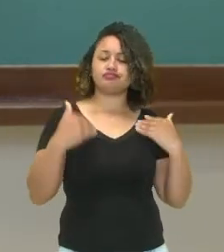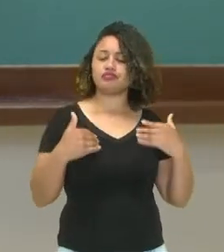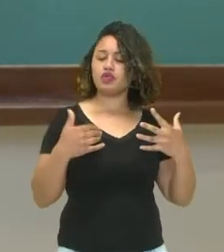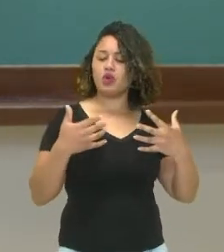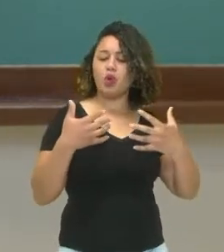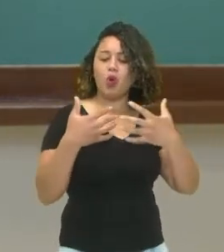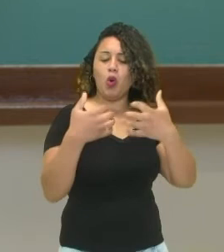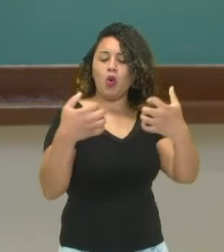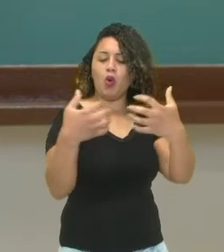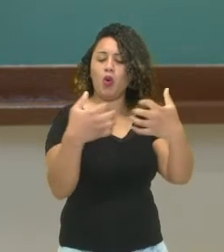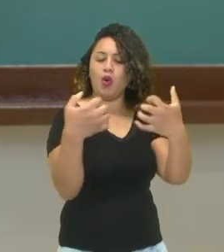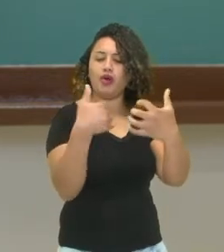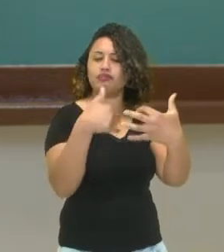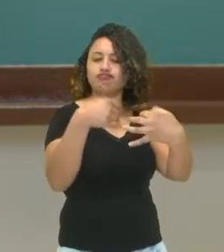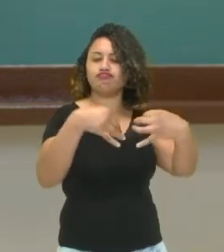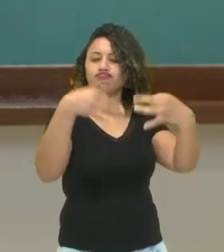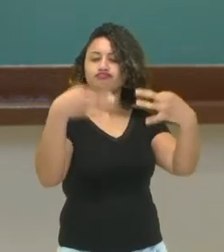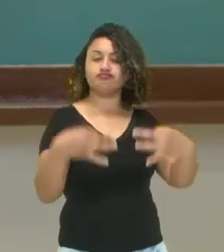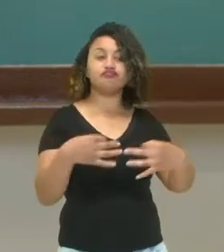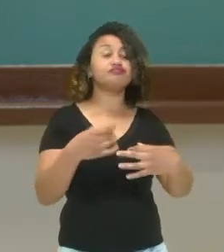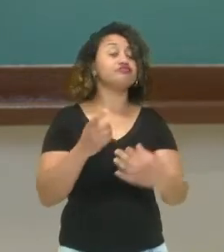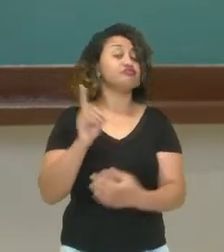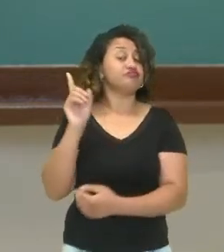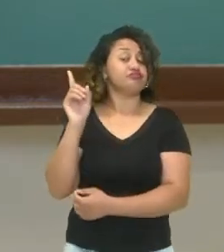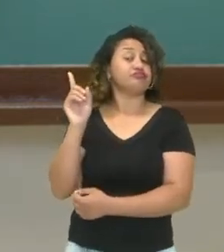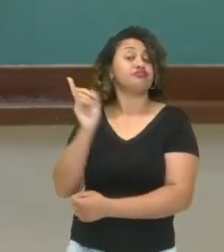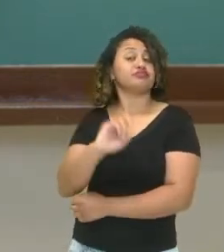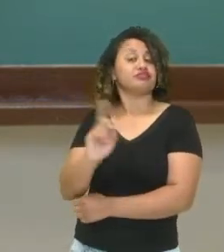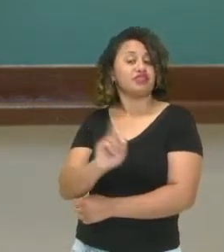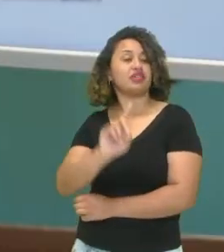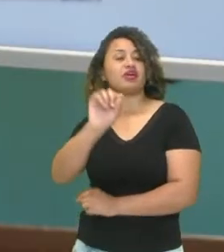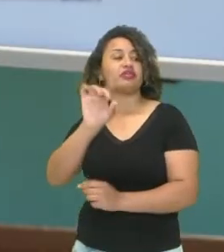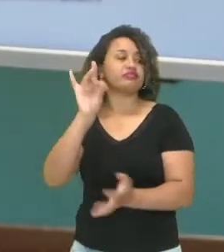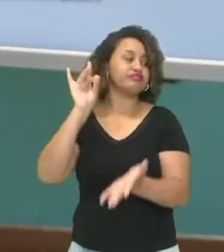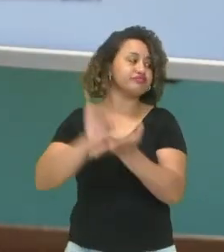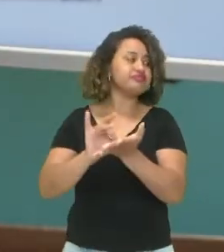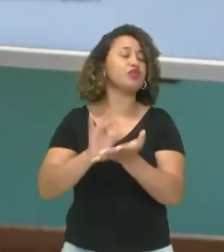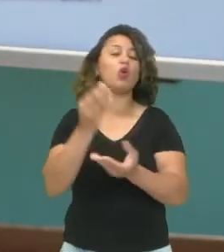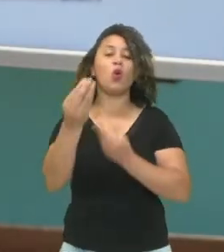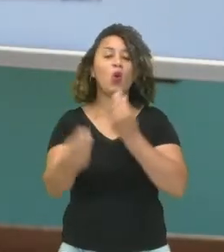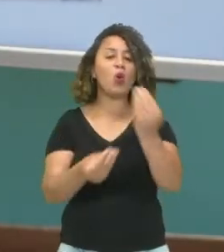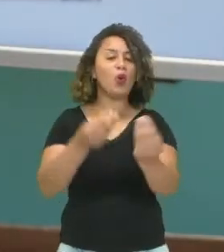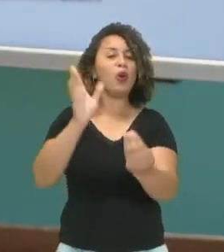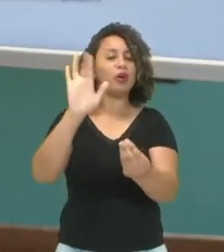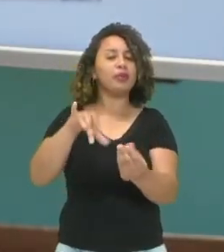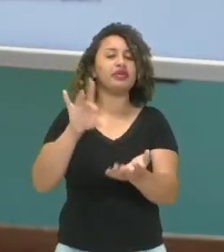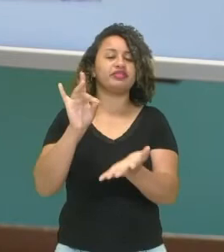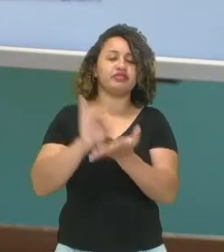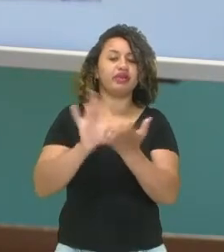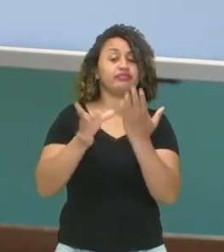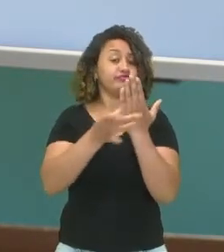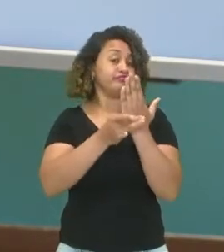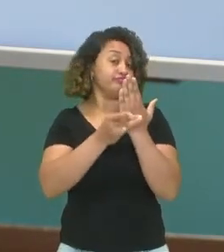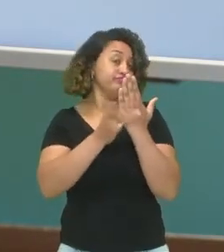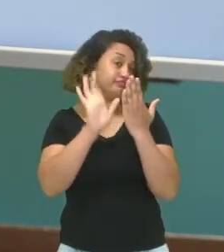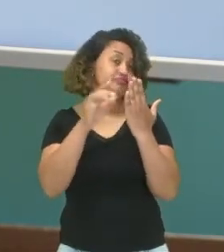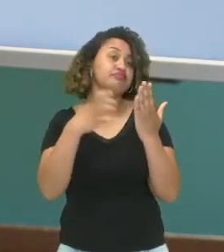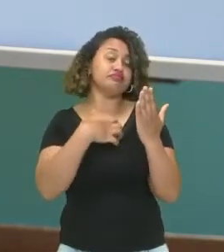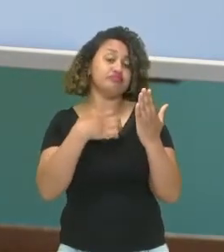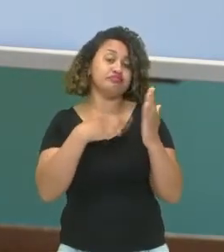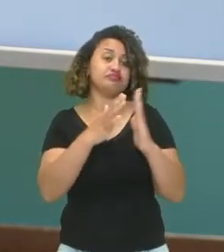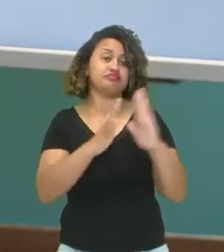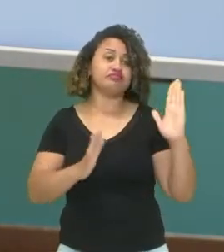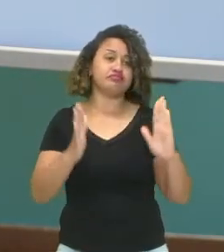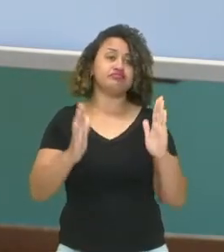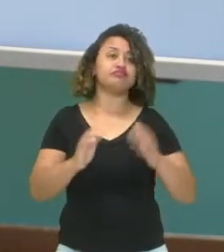músculos proporcionais. Aqui não, aqui você tem a realidade nua e crua, como o realismo propõe, ok? Então